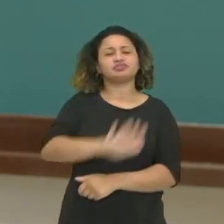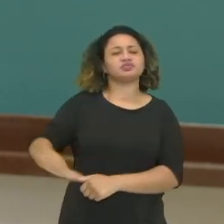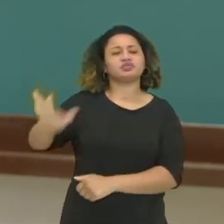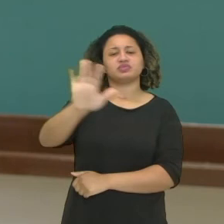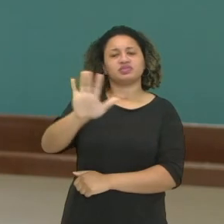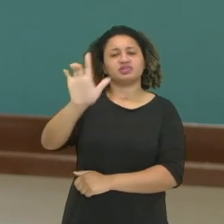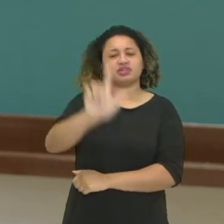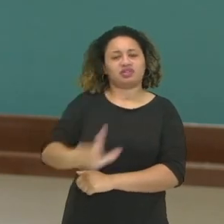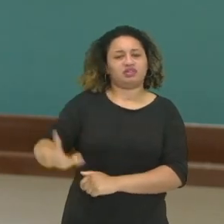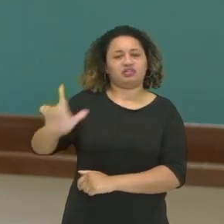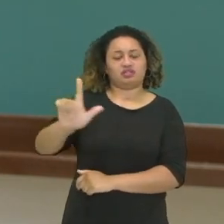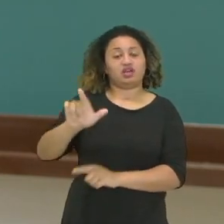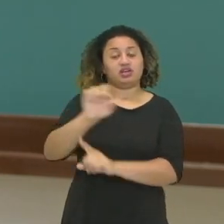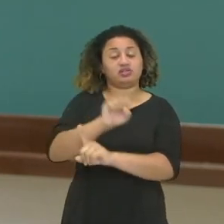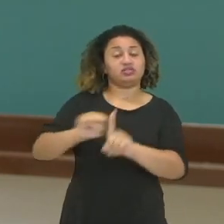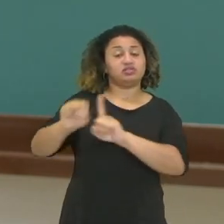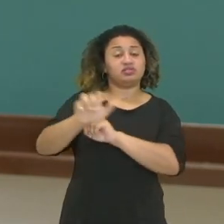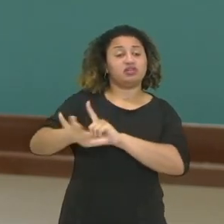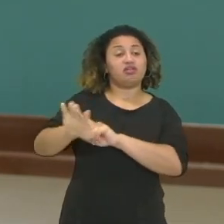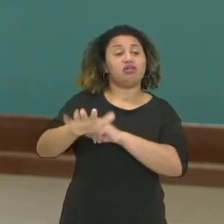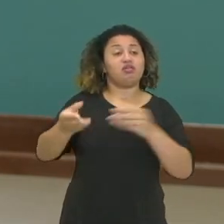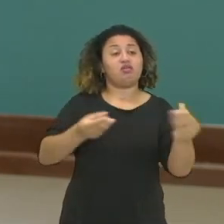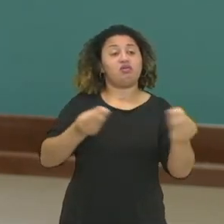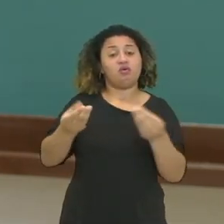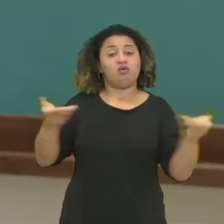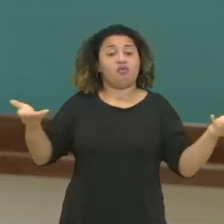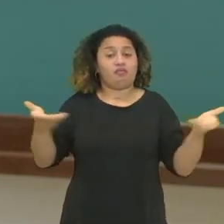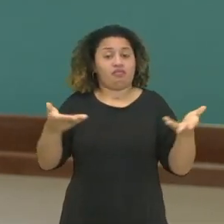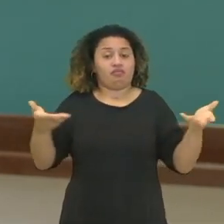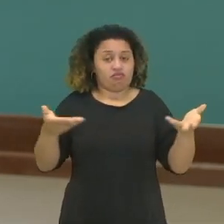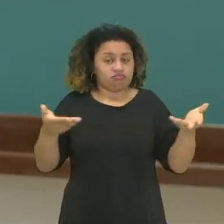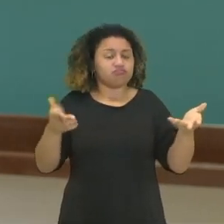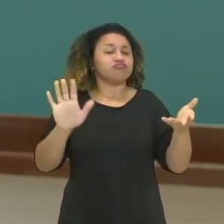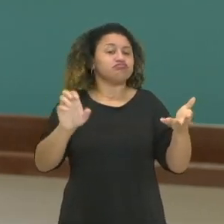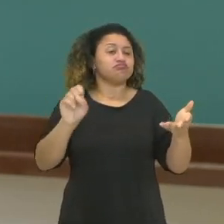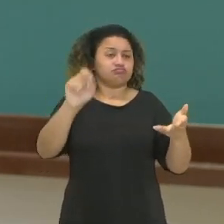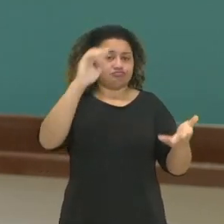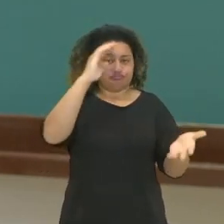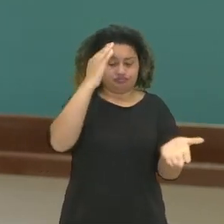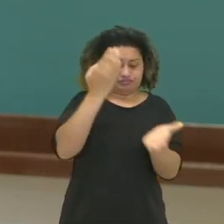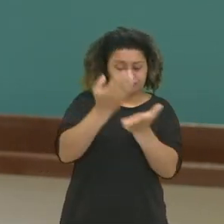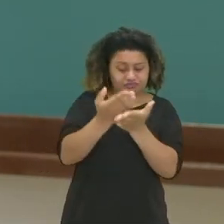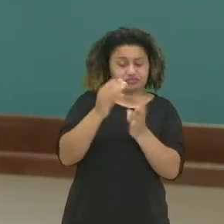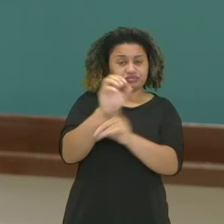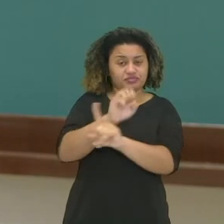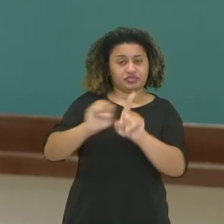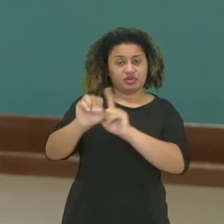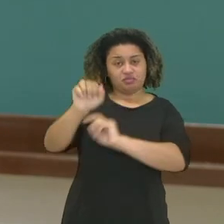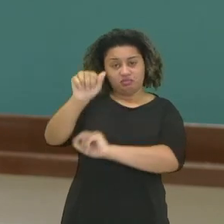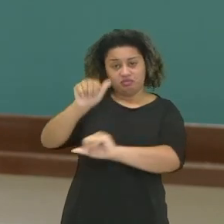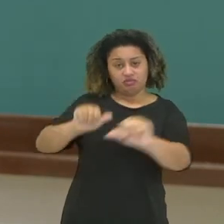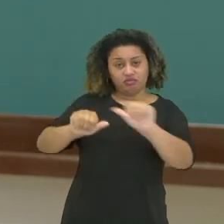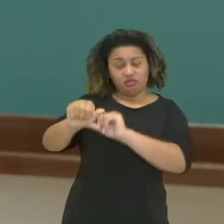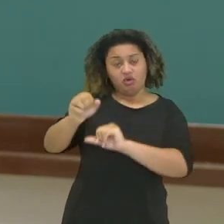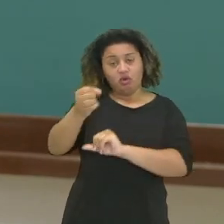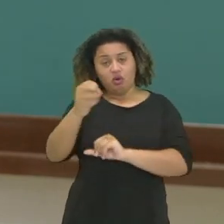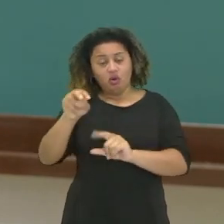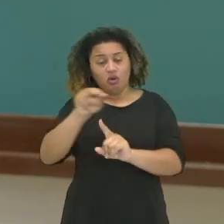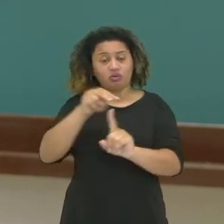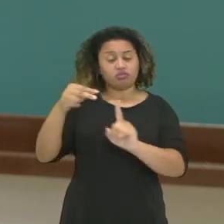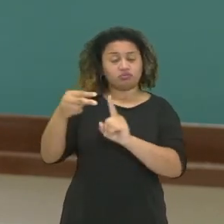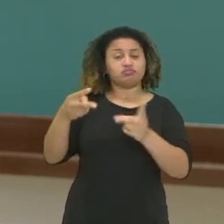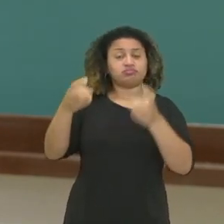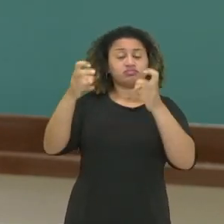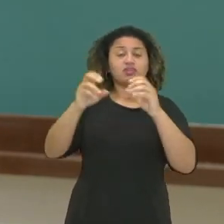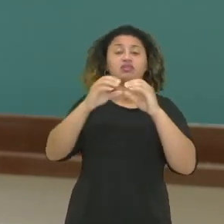A sociedade como está agora. Então, veja, se você acredita que a sociedade se modificou ou a visão